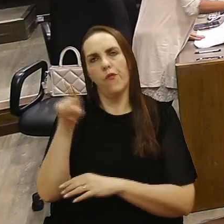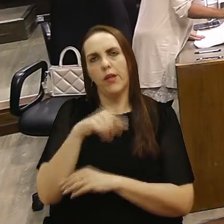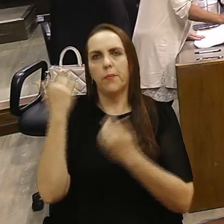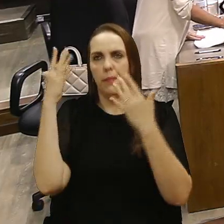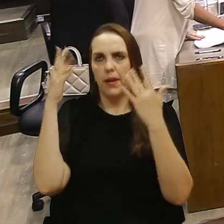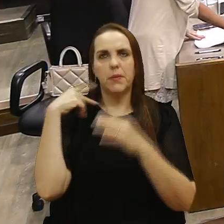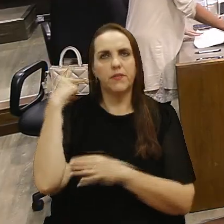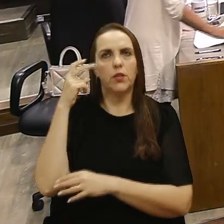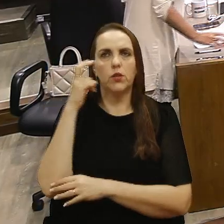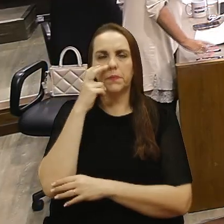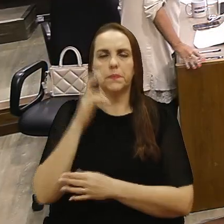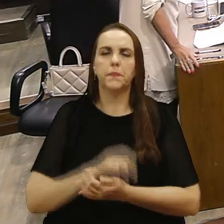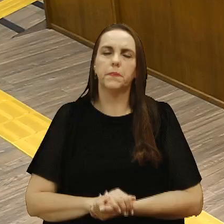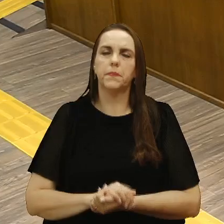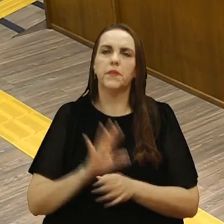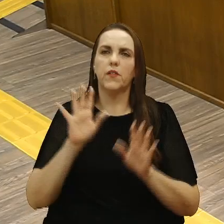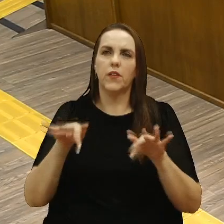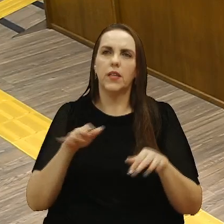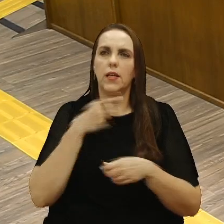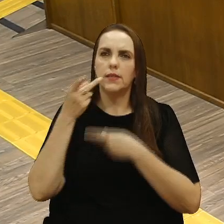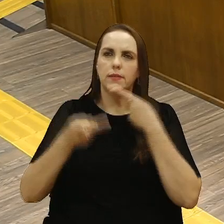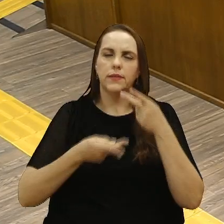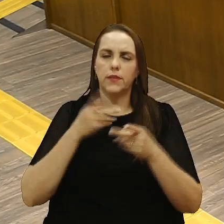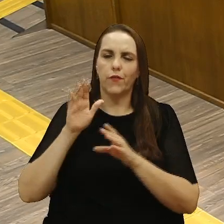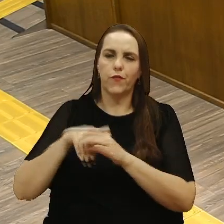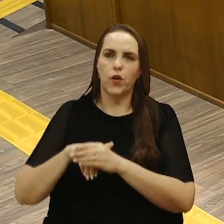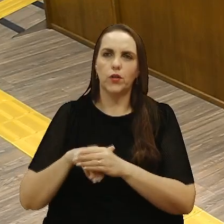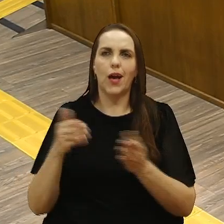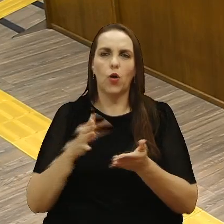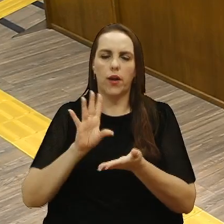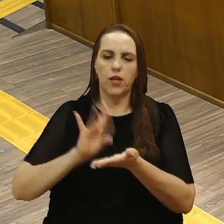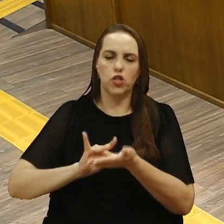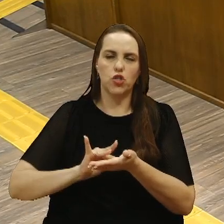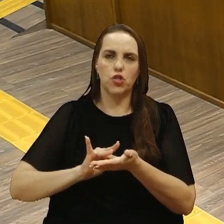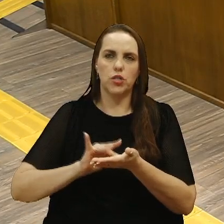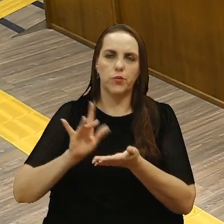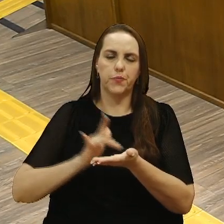Encerradas as declarações de voto, passemos ao registro eletrônico dos votos. Solicito às vereadoras